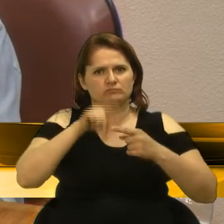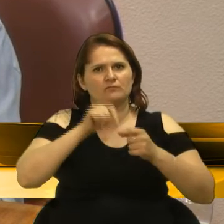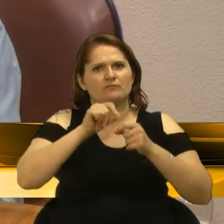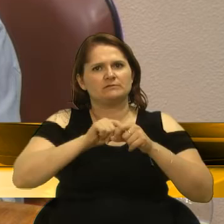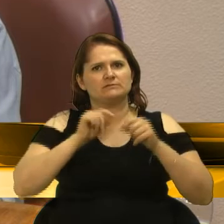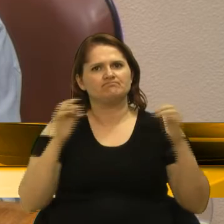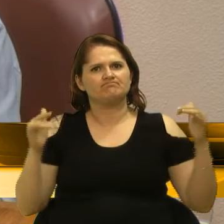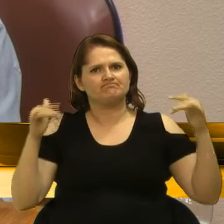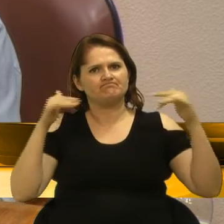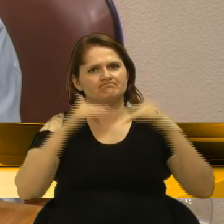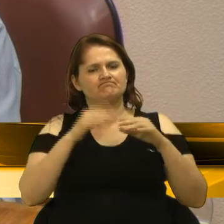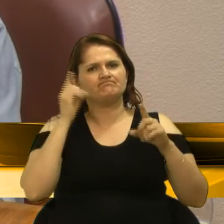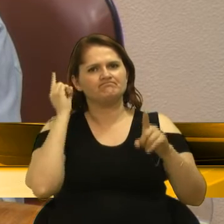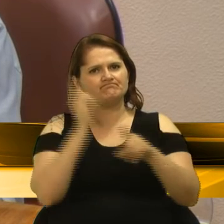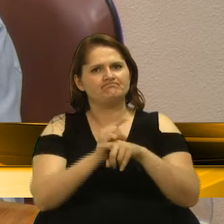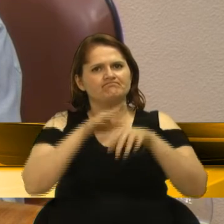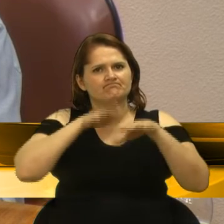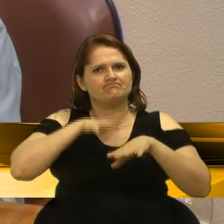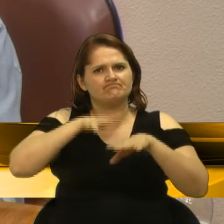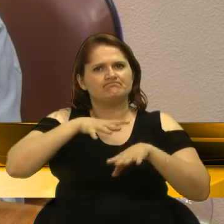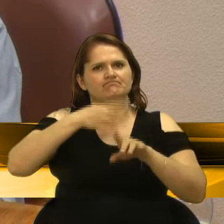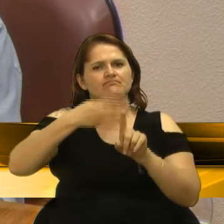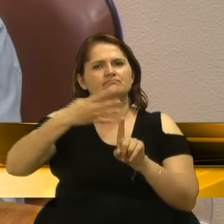foram abertos os inquéritos civis número